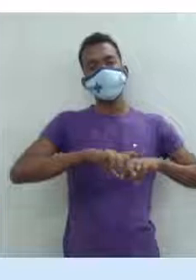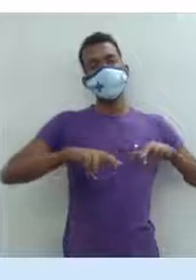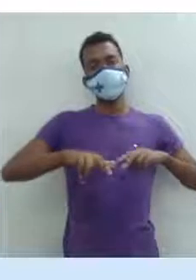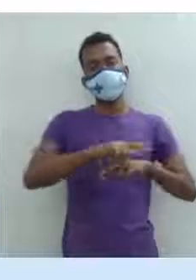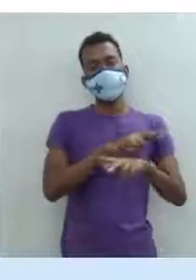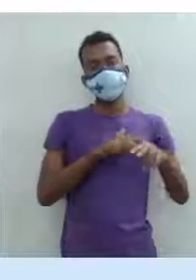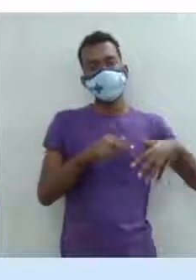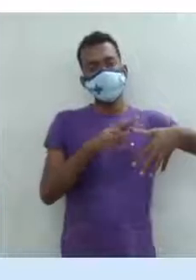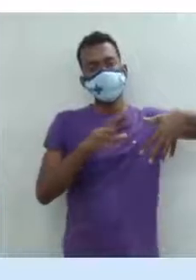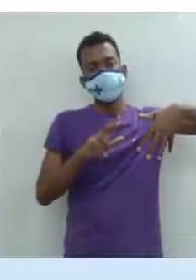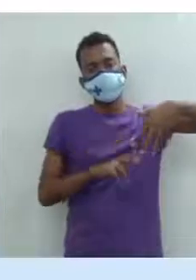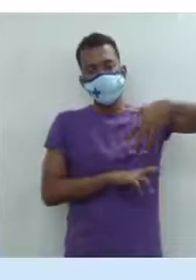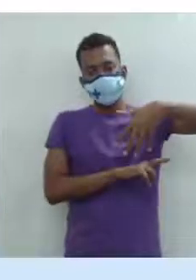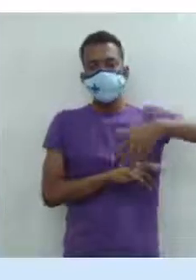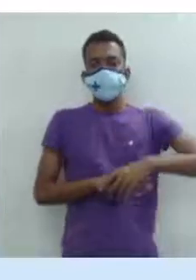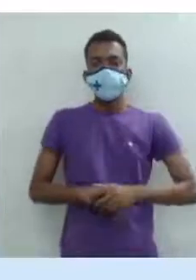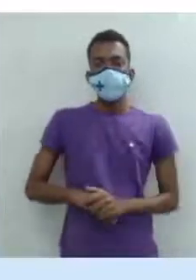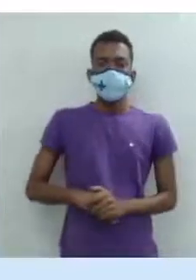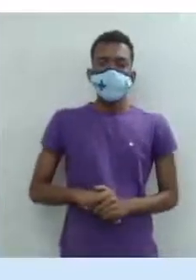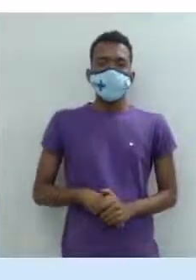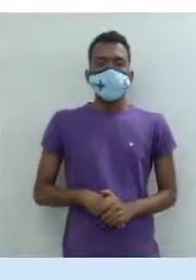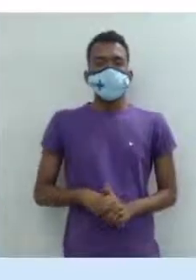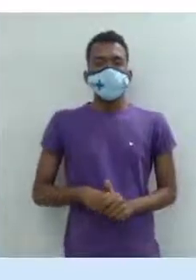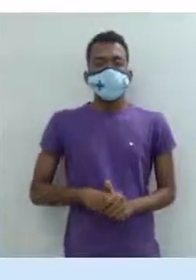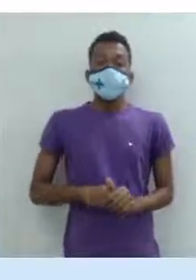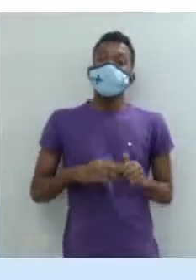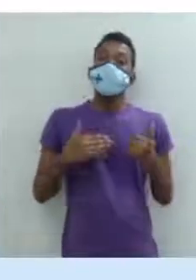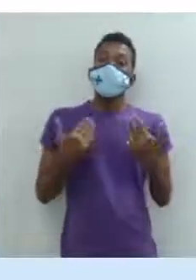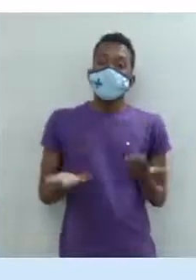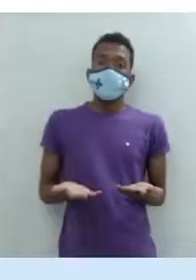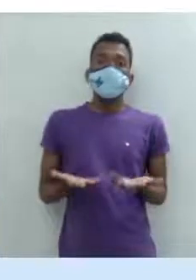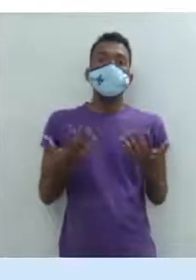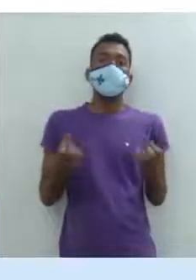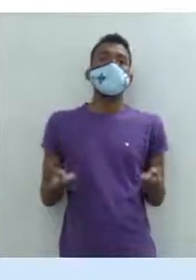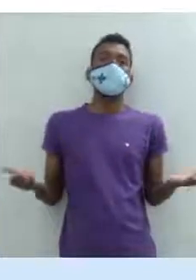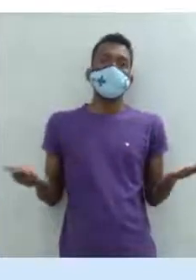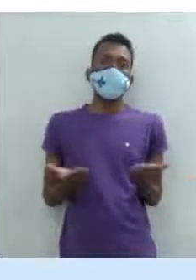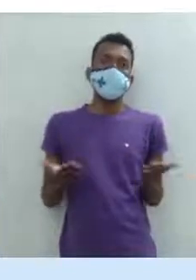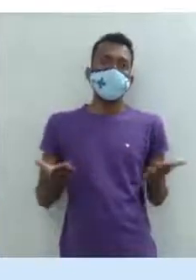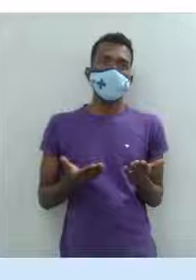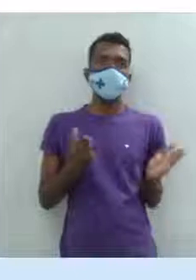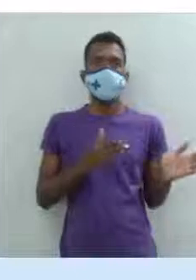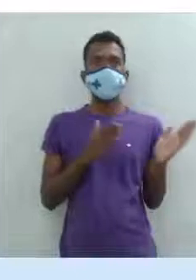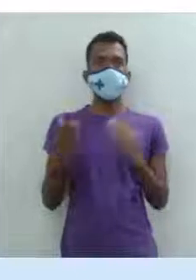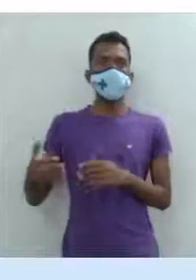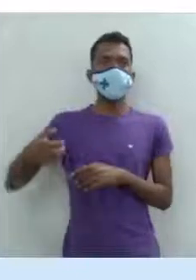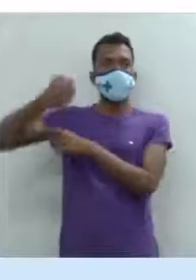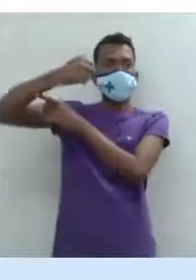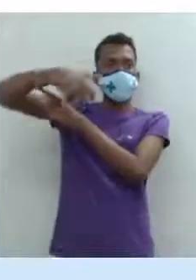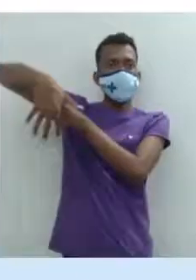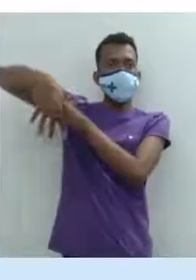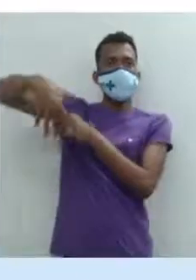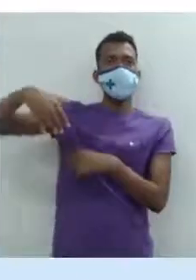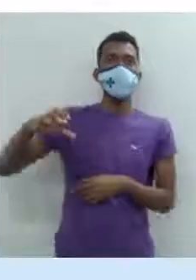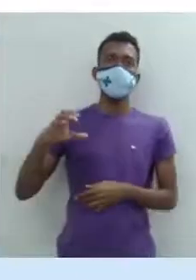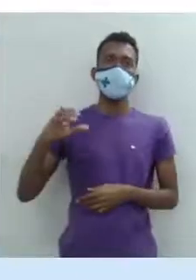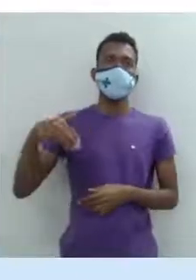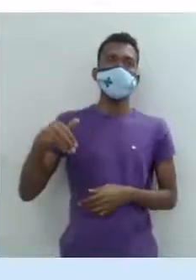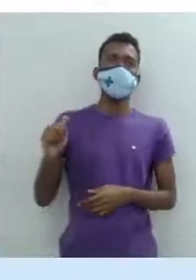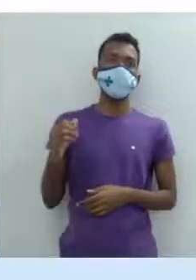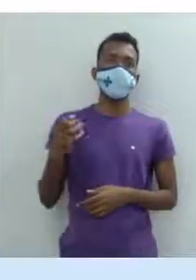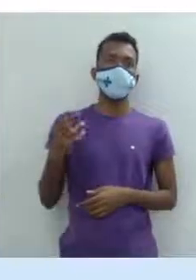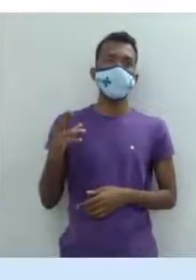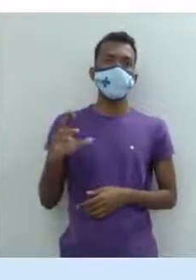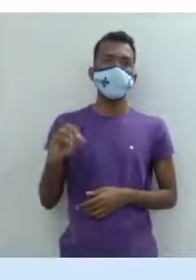variação linguística, né? Então, aí nós vamos para o macro-G, né? E a